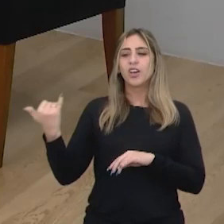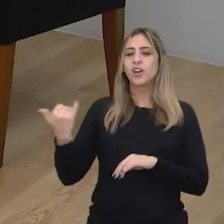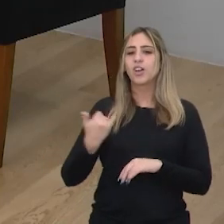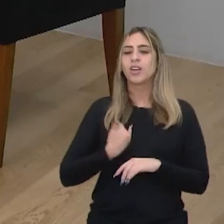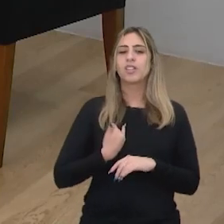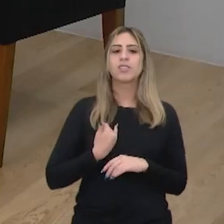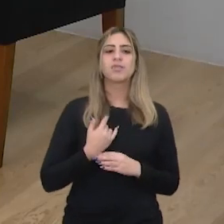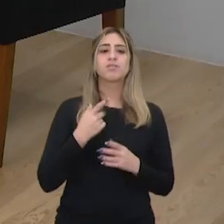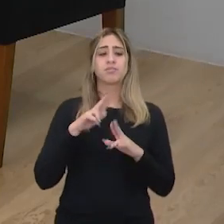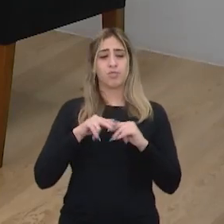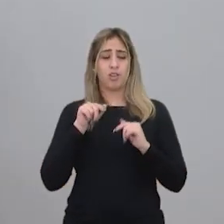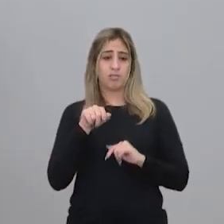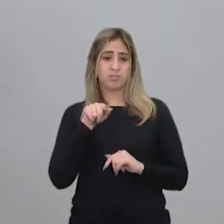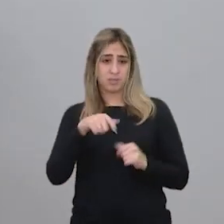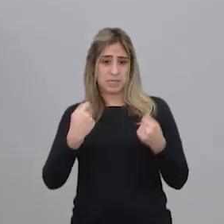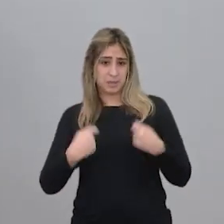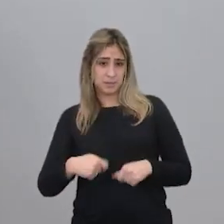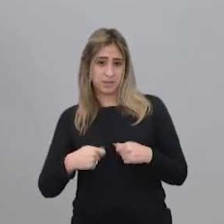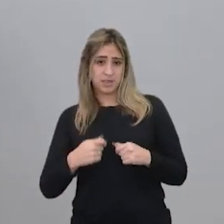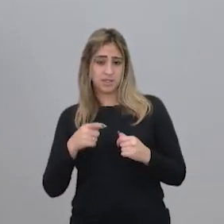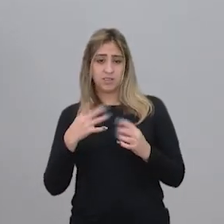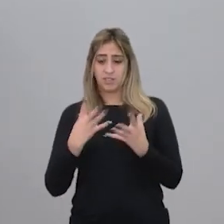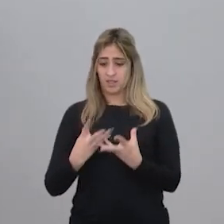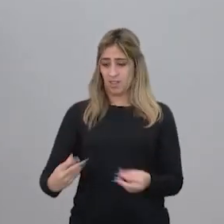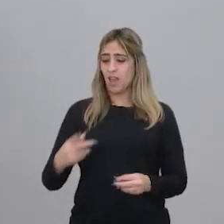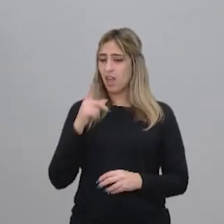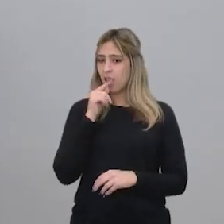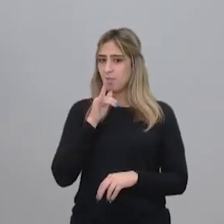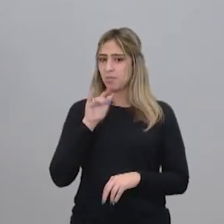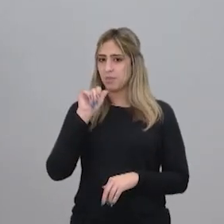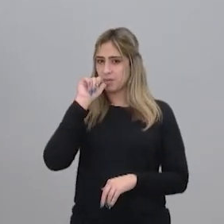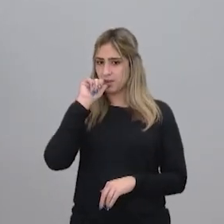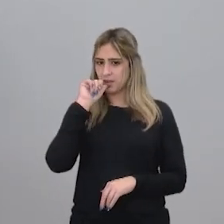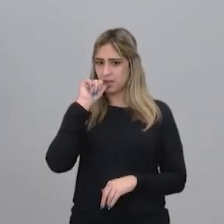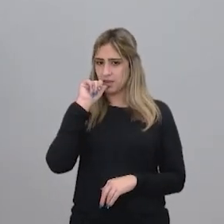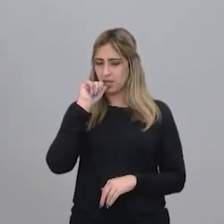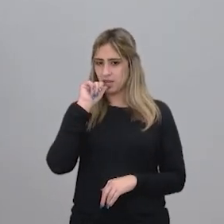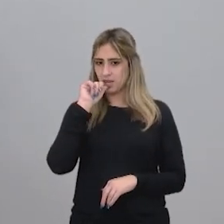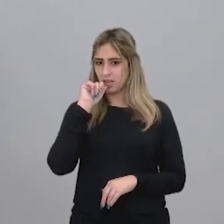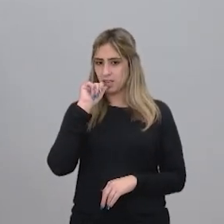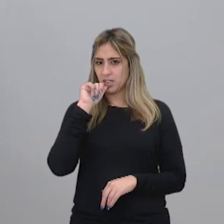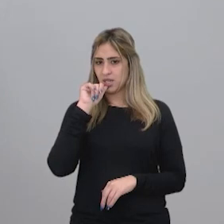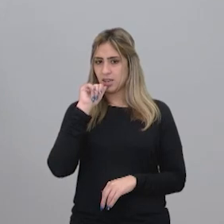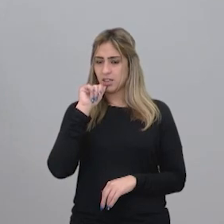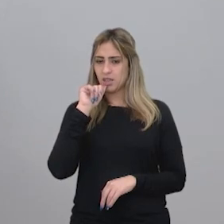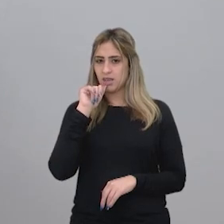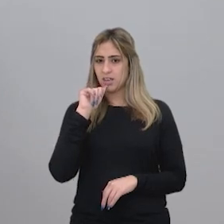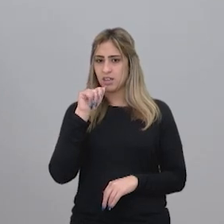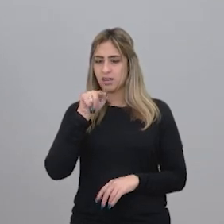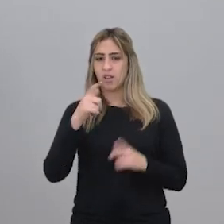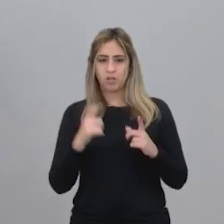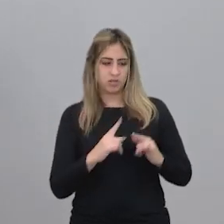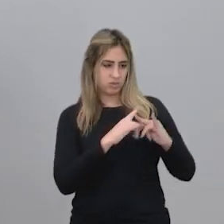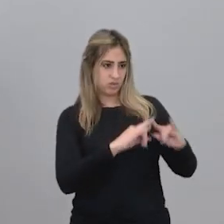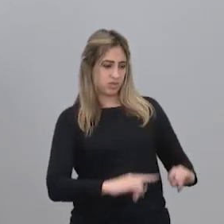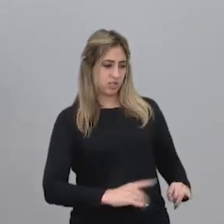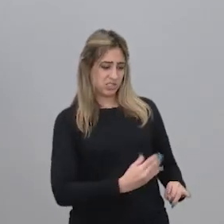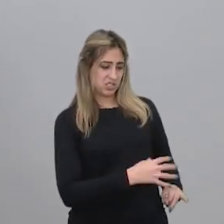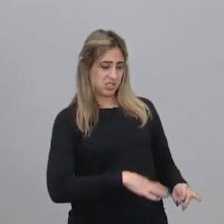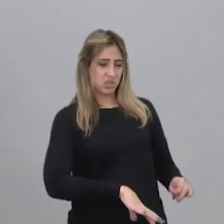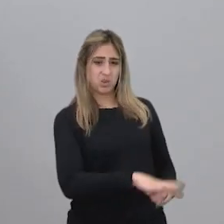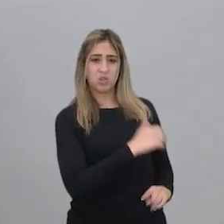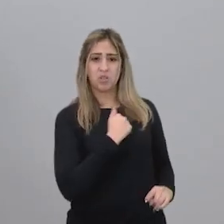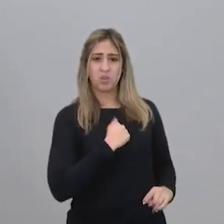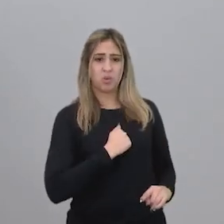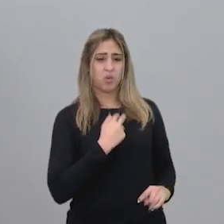correto justamente por causa disso, porque se você derrete água para beber. Então, se você coloca onde você acampa tá cheio de fezes, você